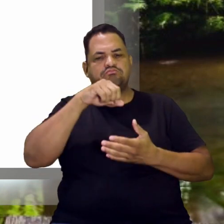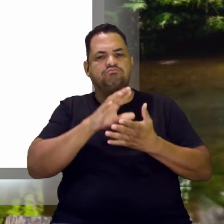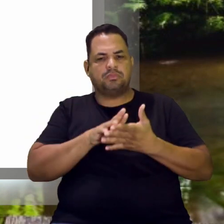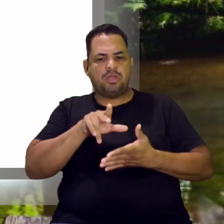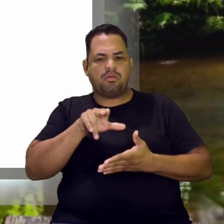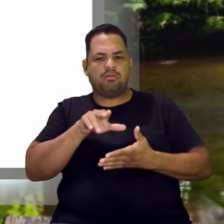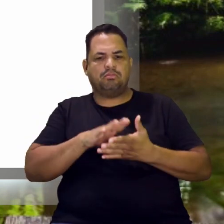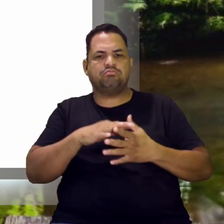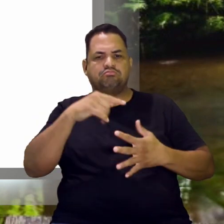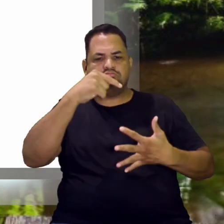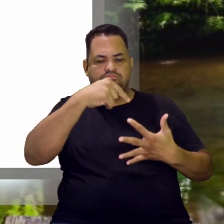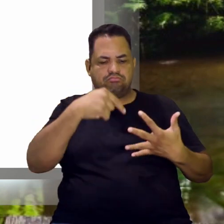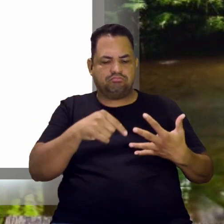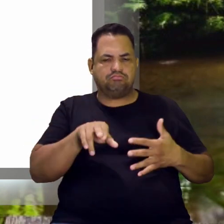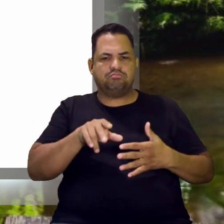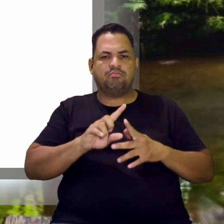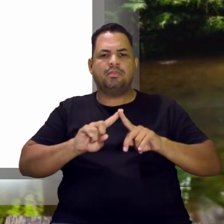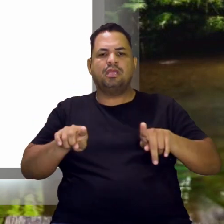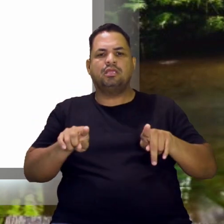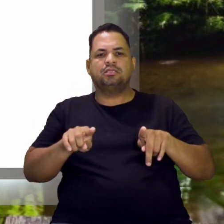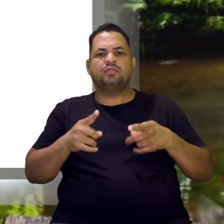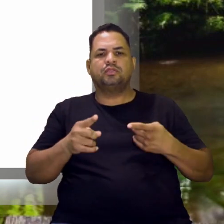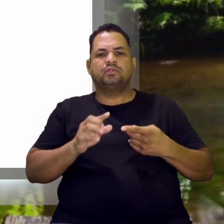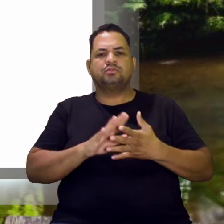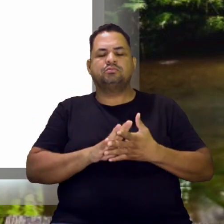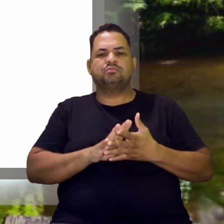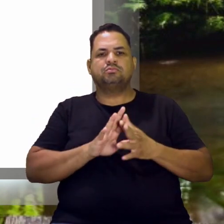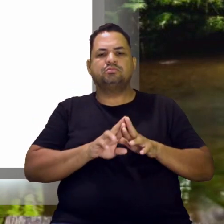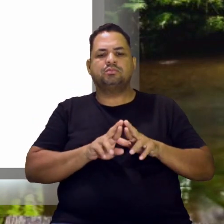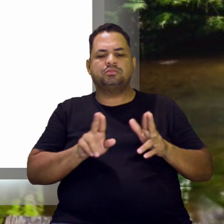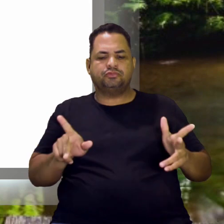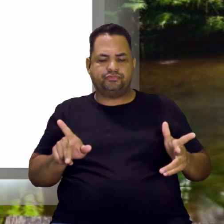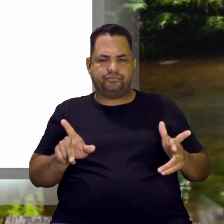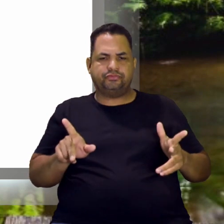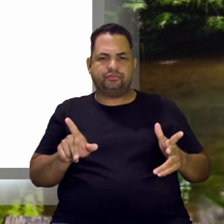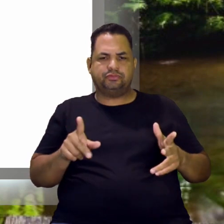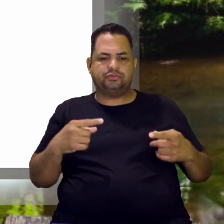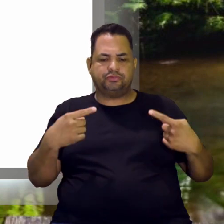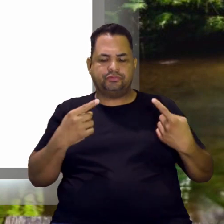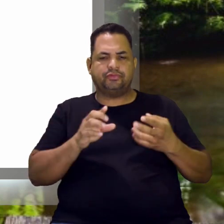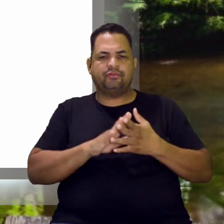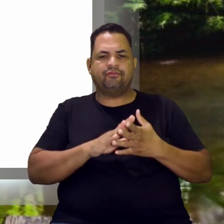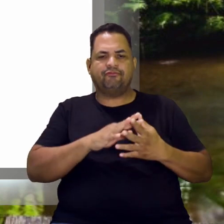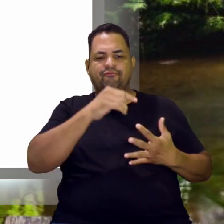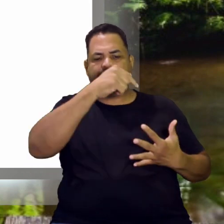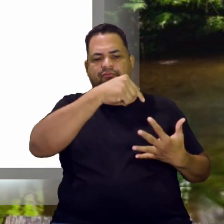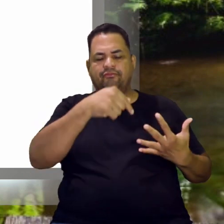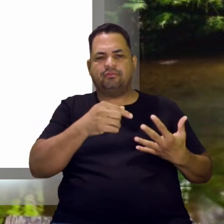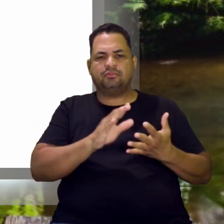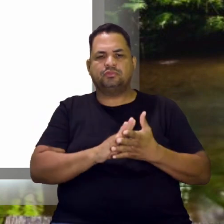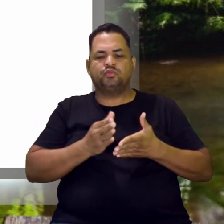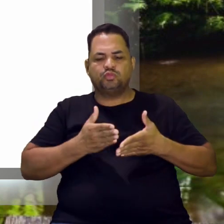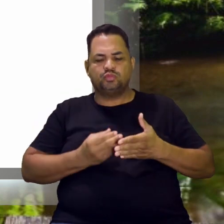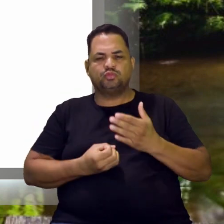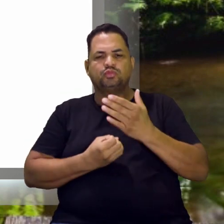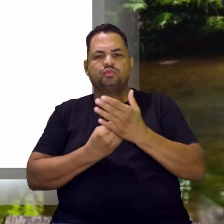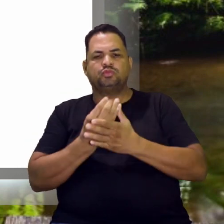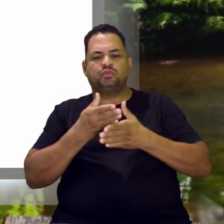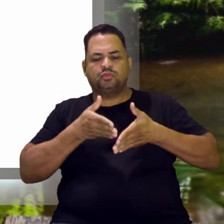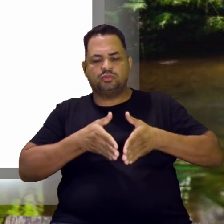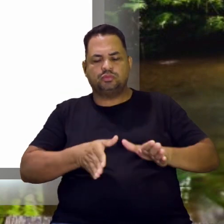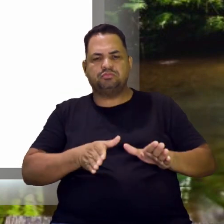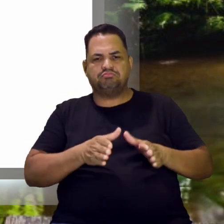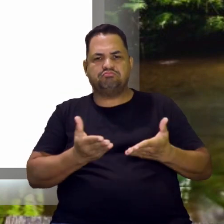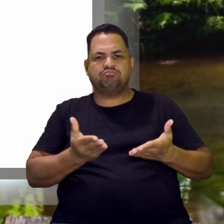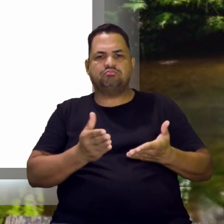espécie. Mas quando espécies diferentes cruzam e geram um indivíduo, se os pais não forem da